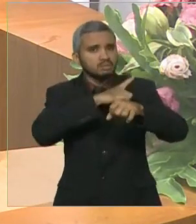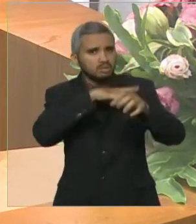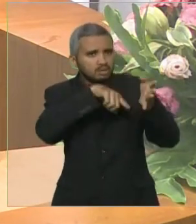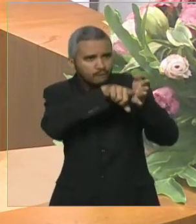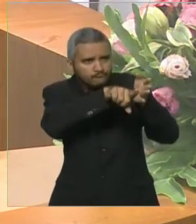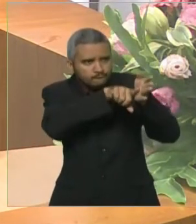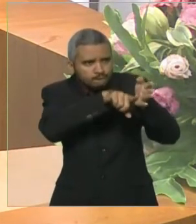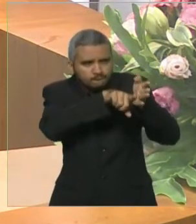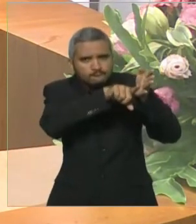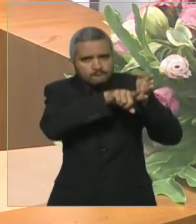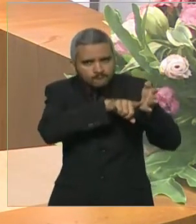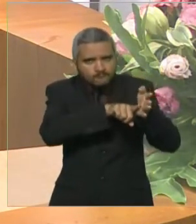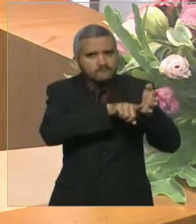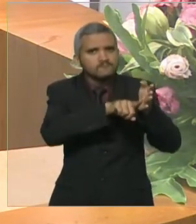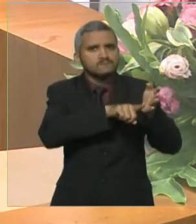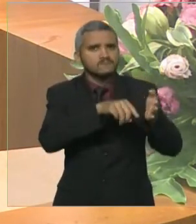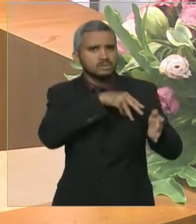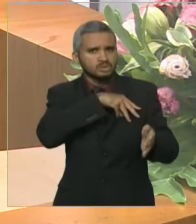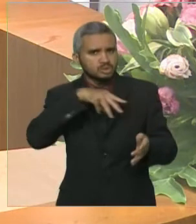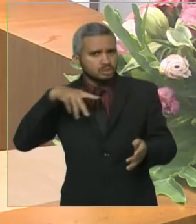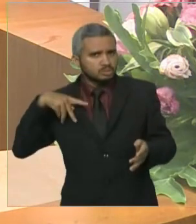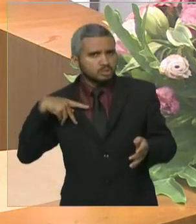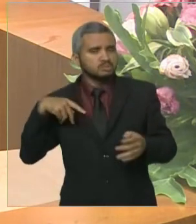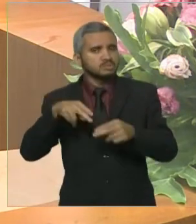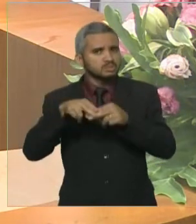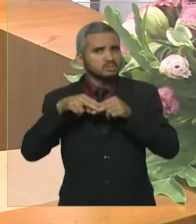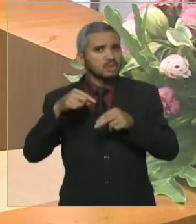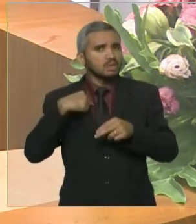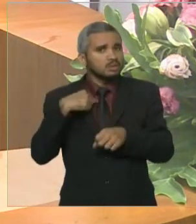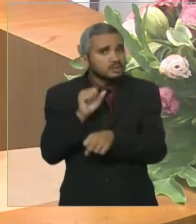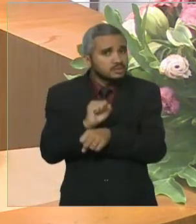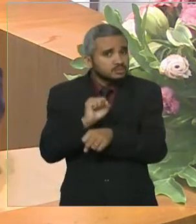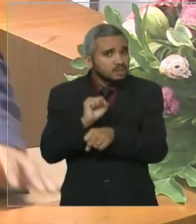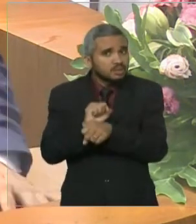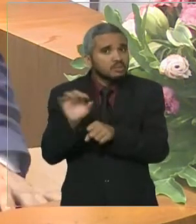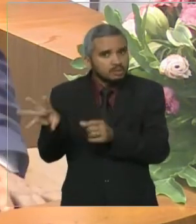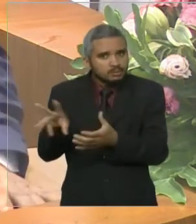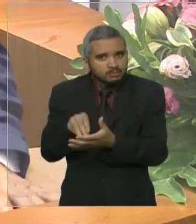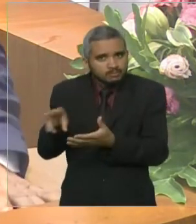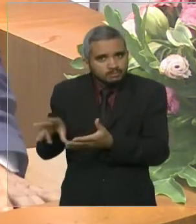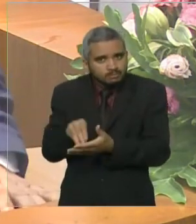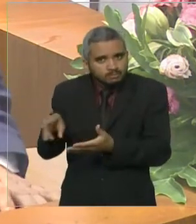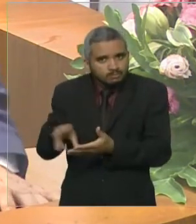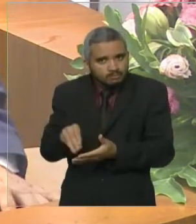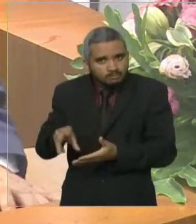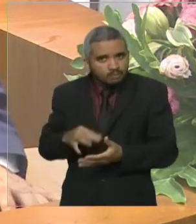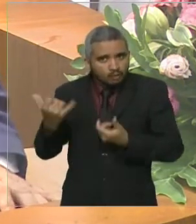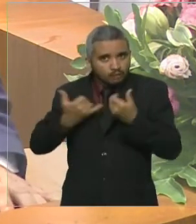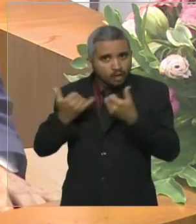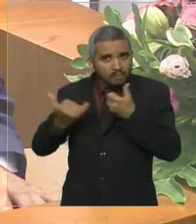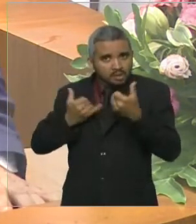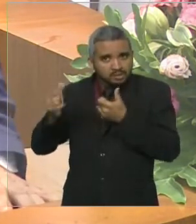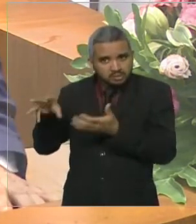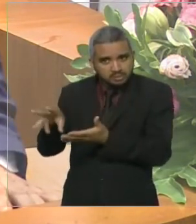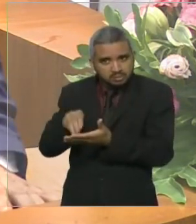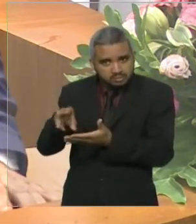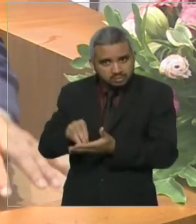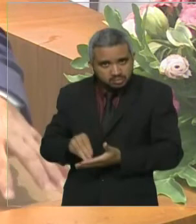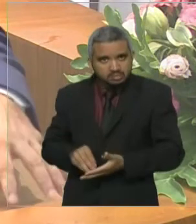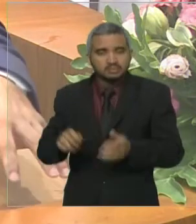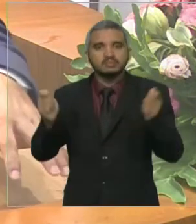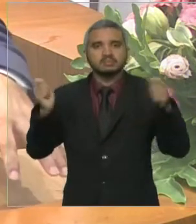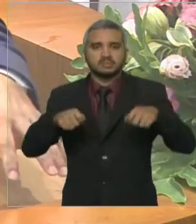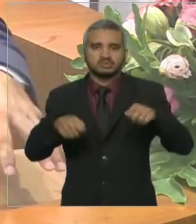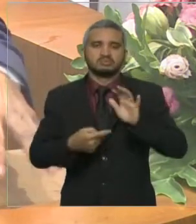e nós estamos coletando todas as informações, juntando todas as informações, para que possamos apresentar ao Ministério Público.